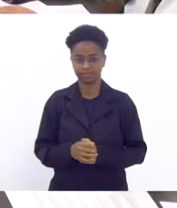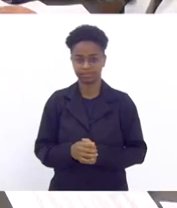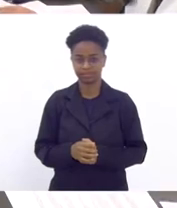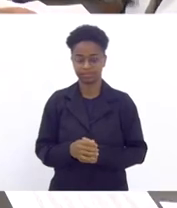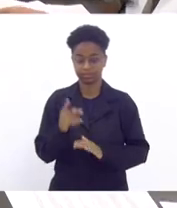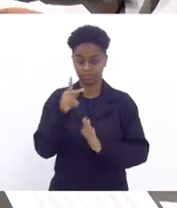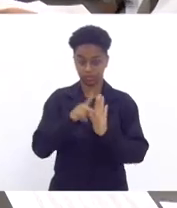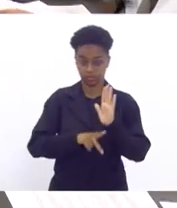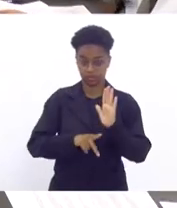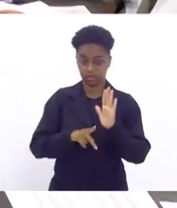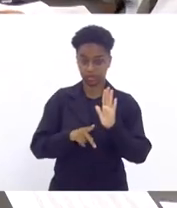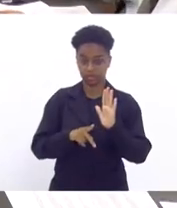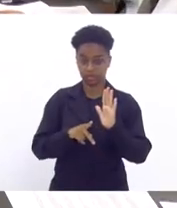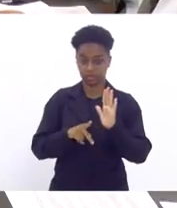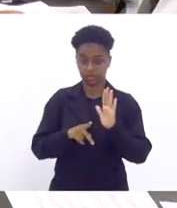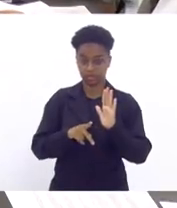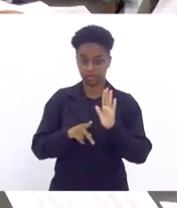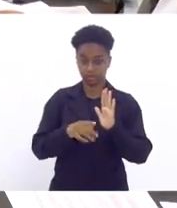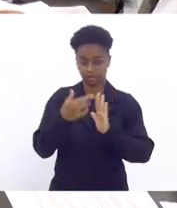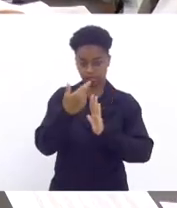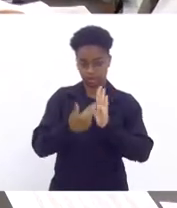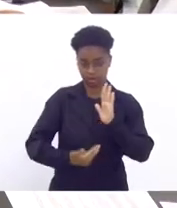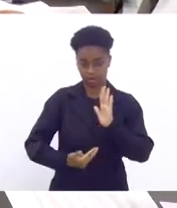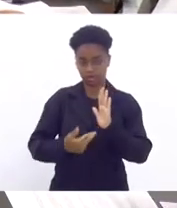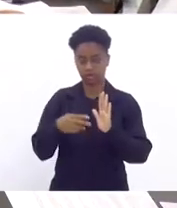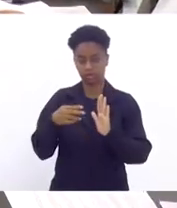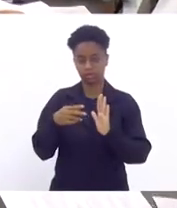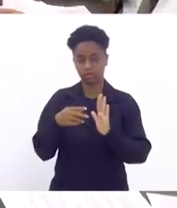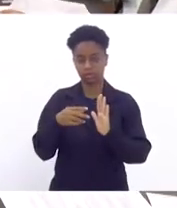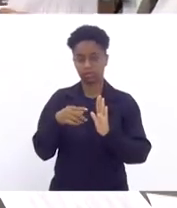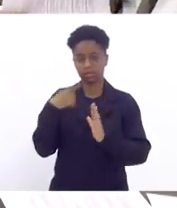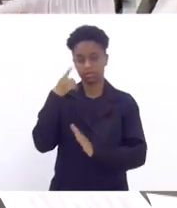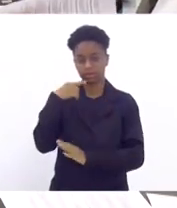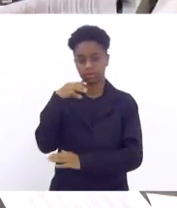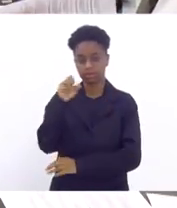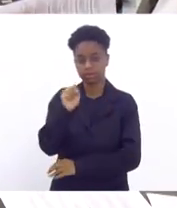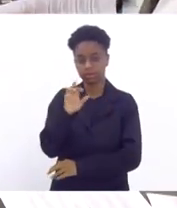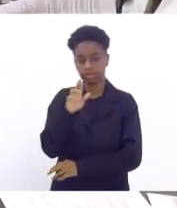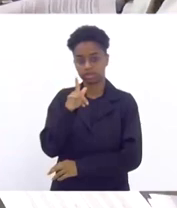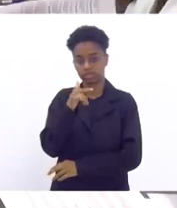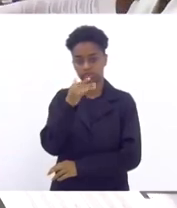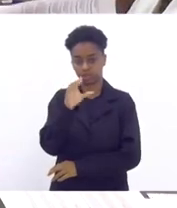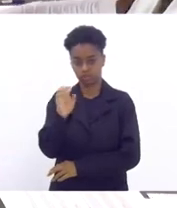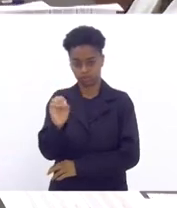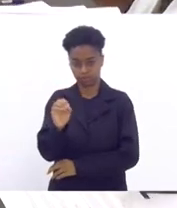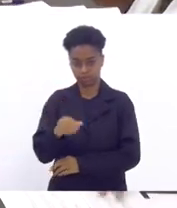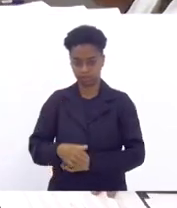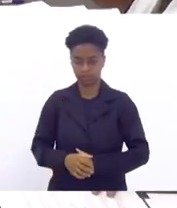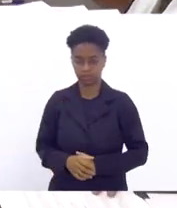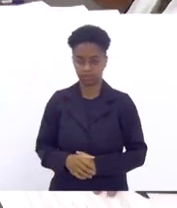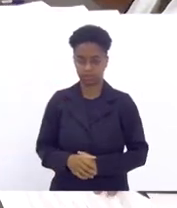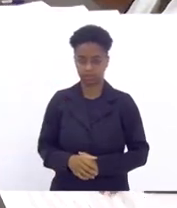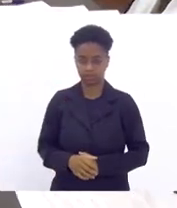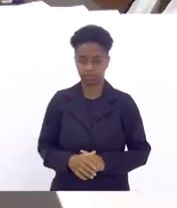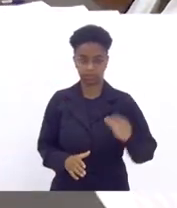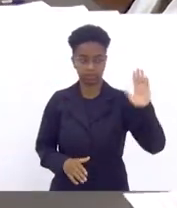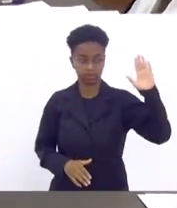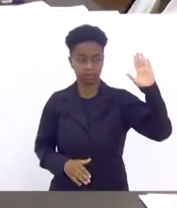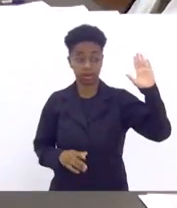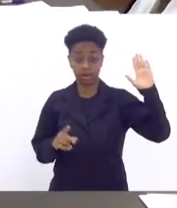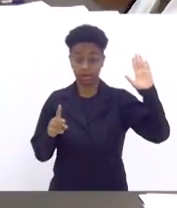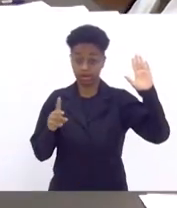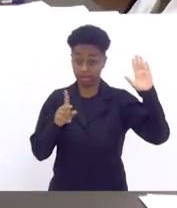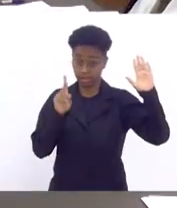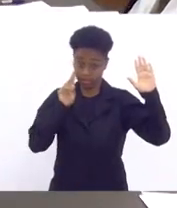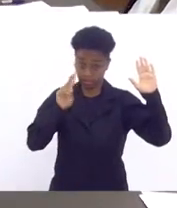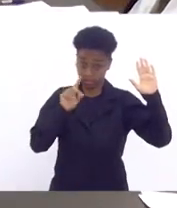do deputado relatoria do deputado Dr Serginho Presidente ele ele lembrando